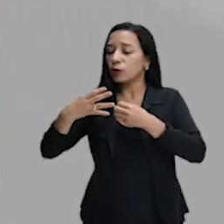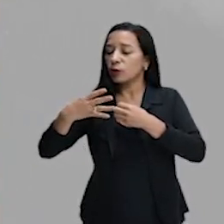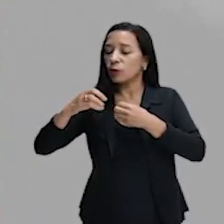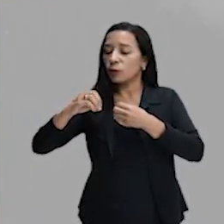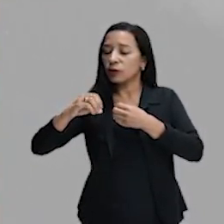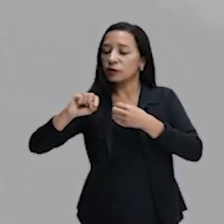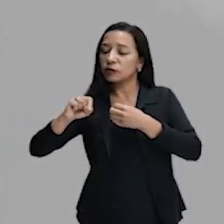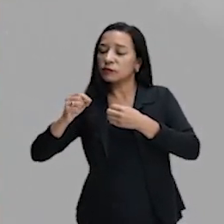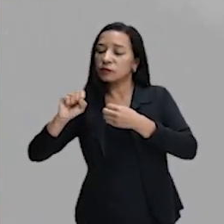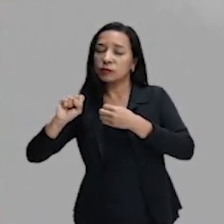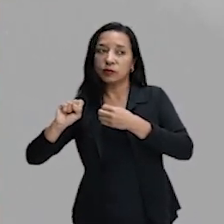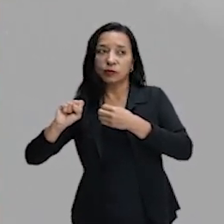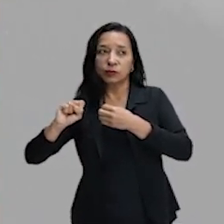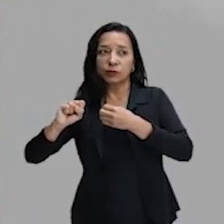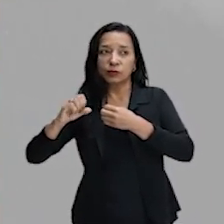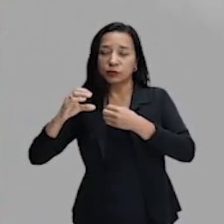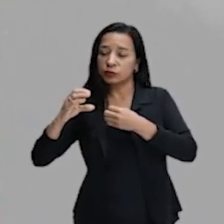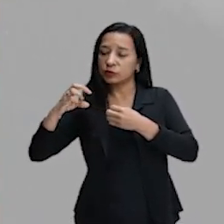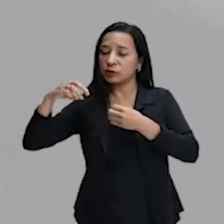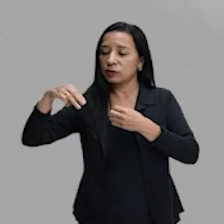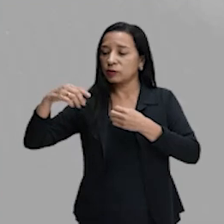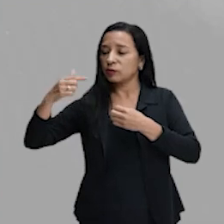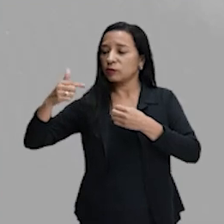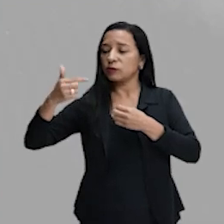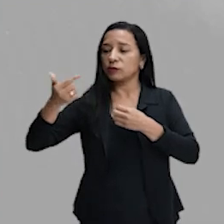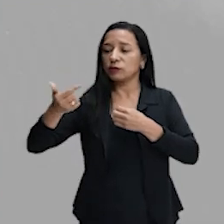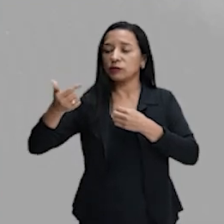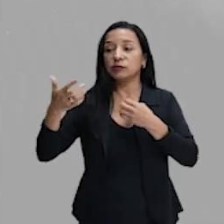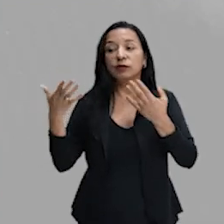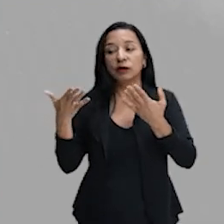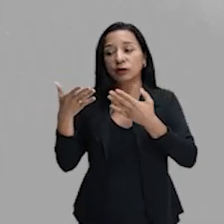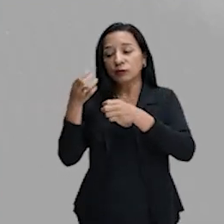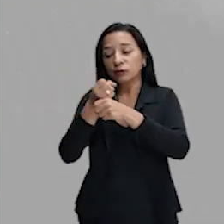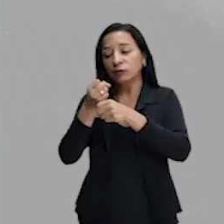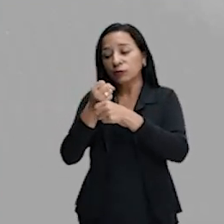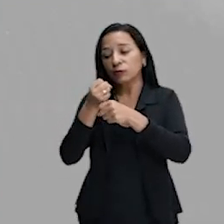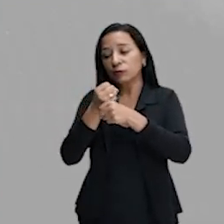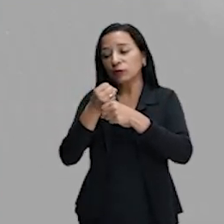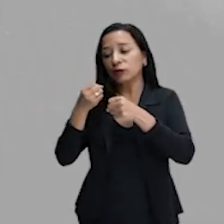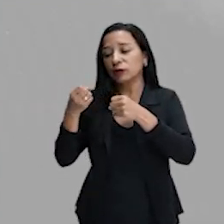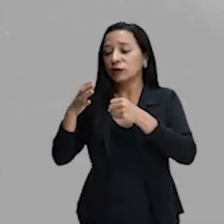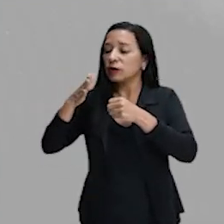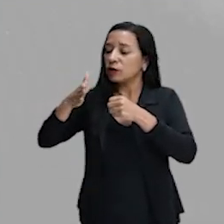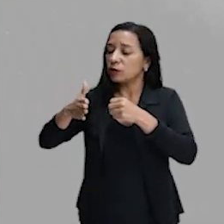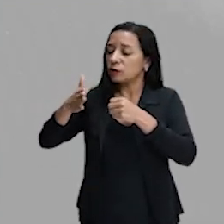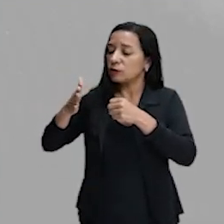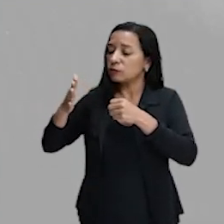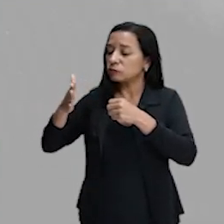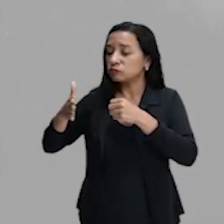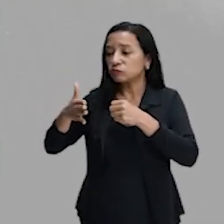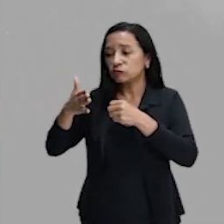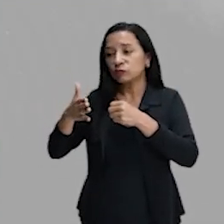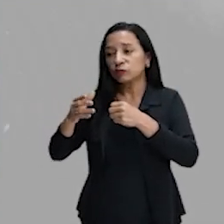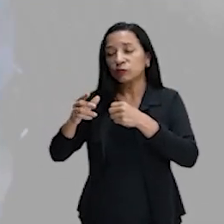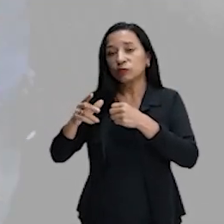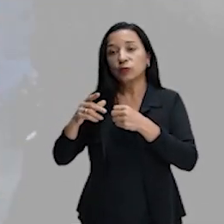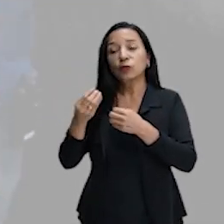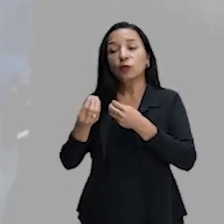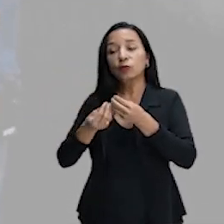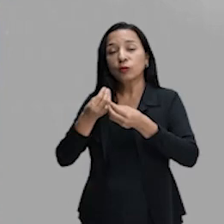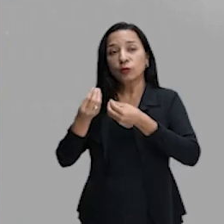vou calcular a área lateral a área lateral pessoal a lateral de um polígono é um